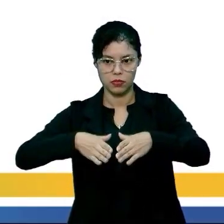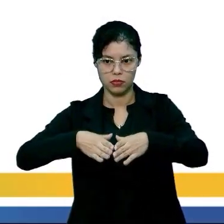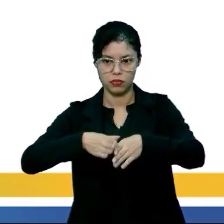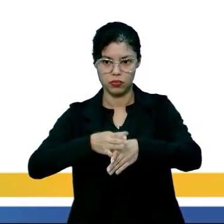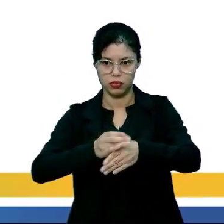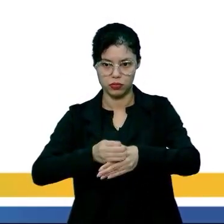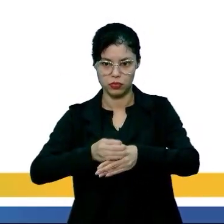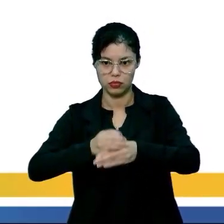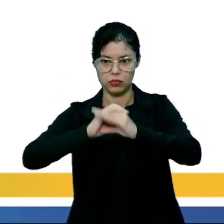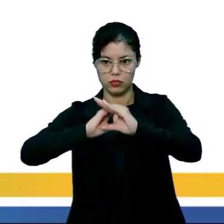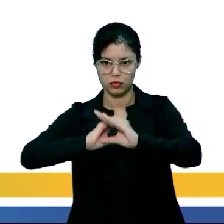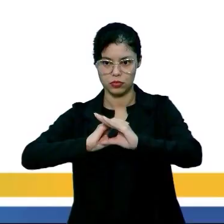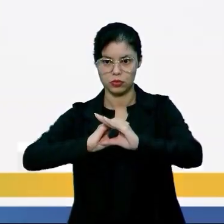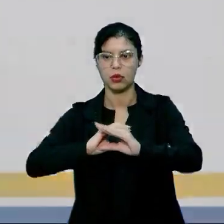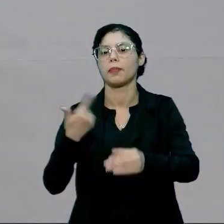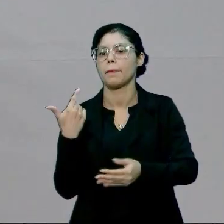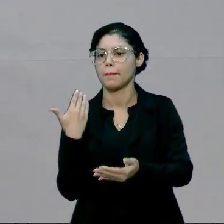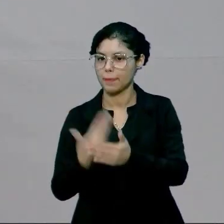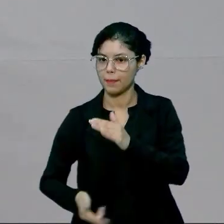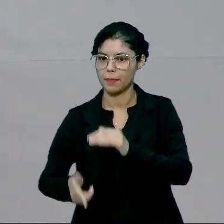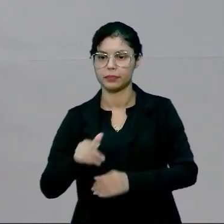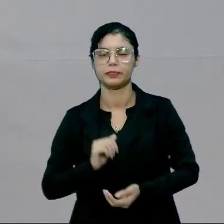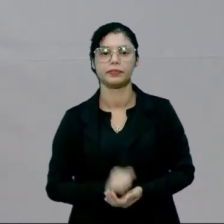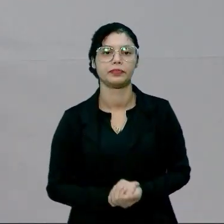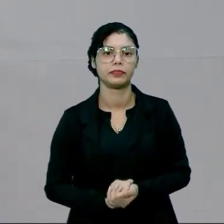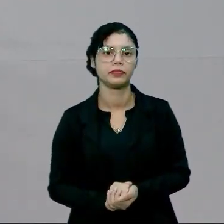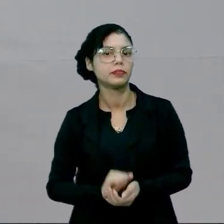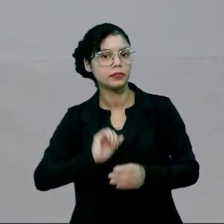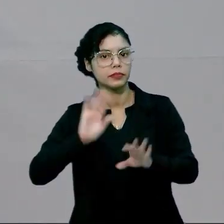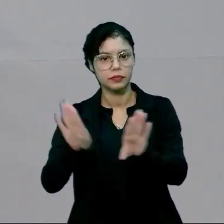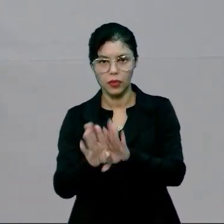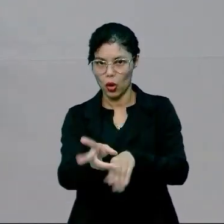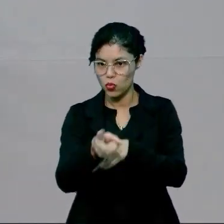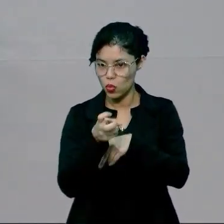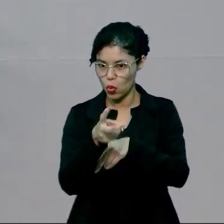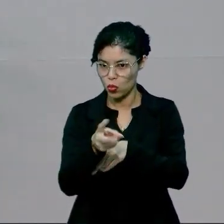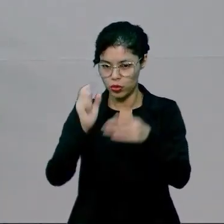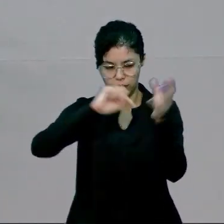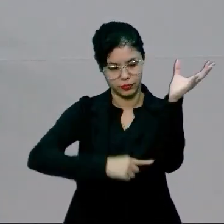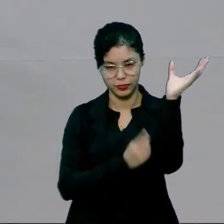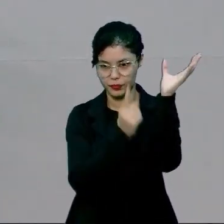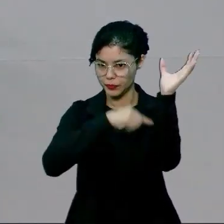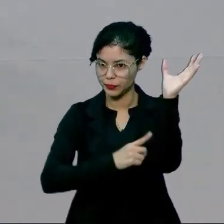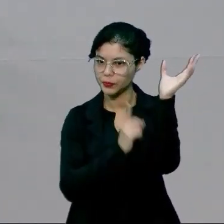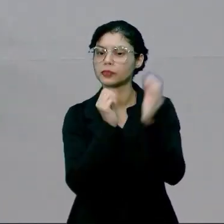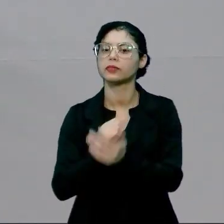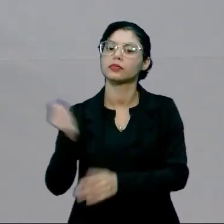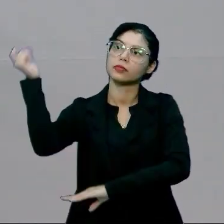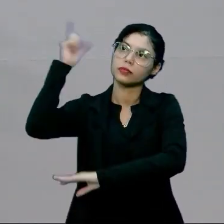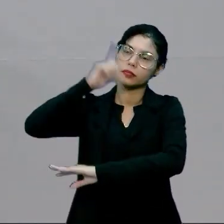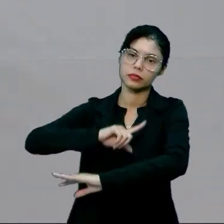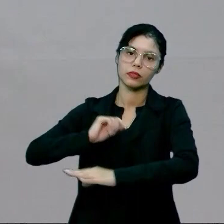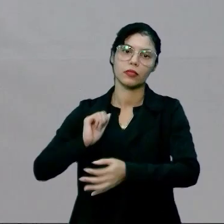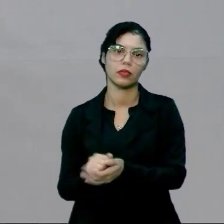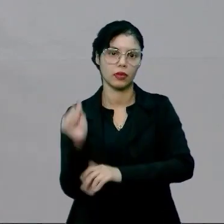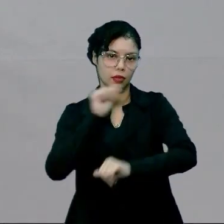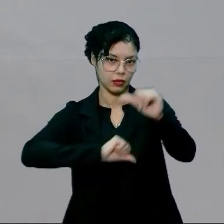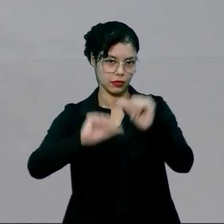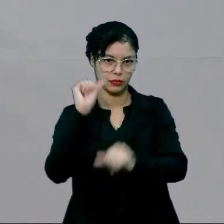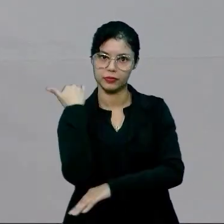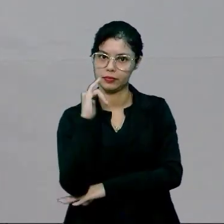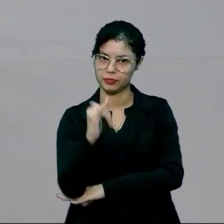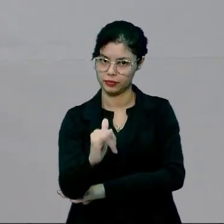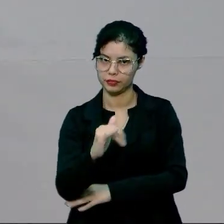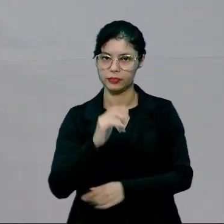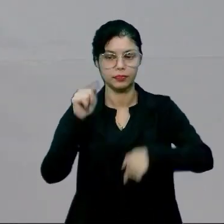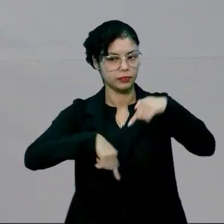São fotossintetizantes, que quer dizer o quê? Elas captam energia luminosa, né, e transformam em